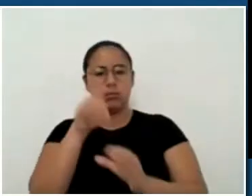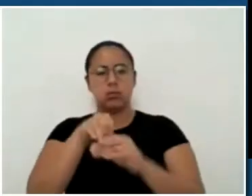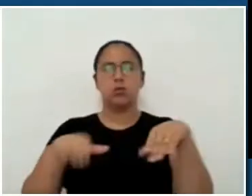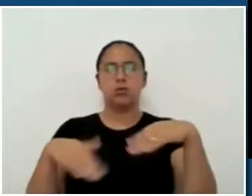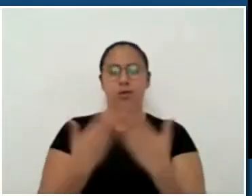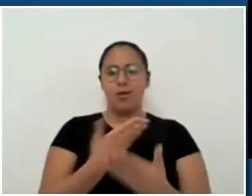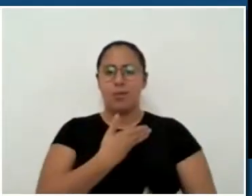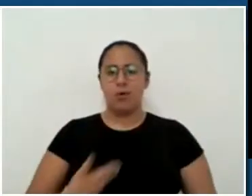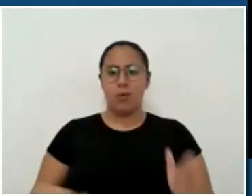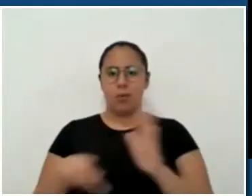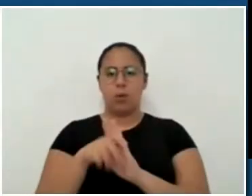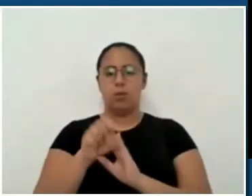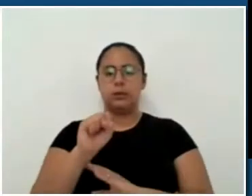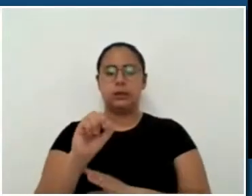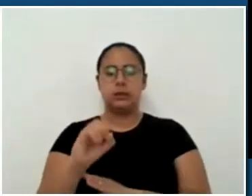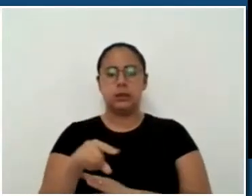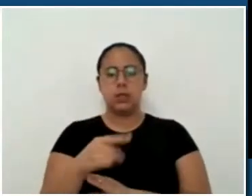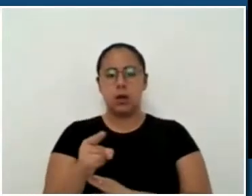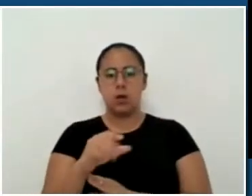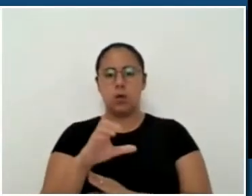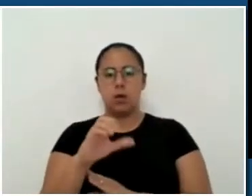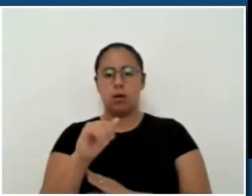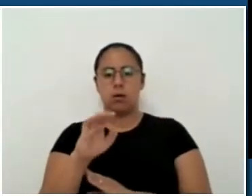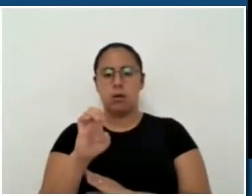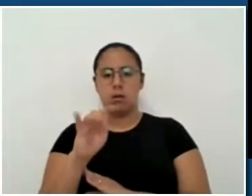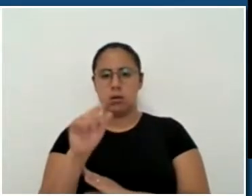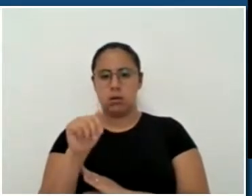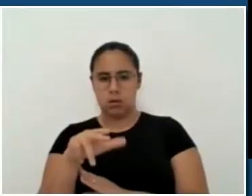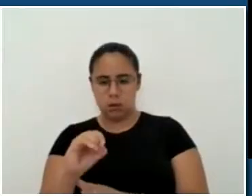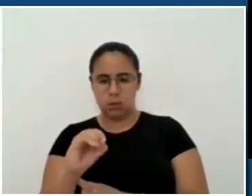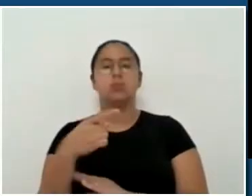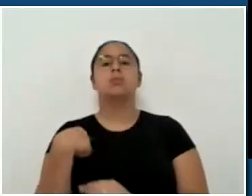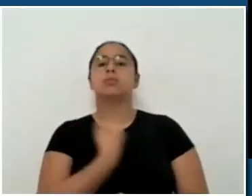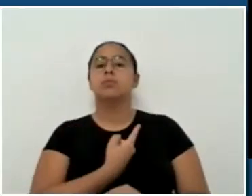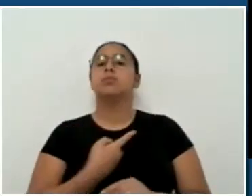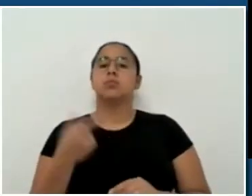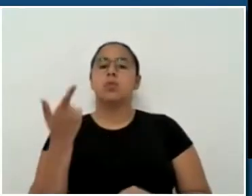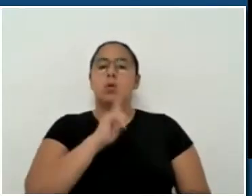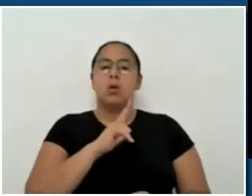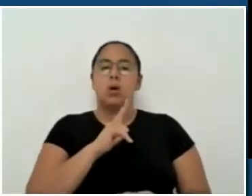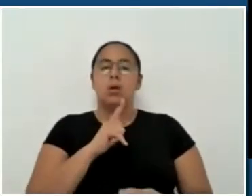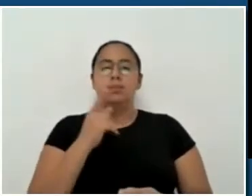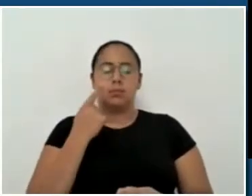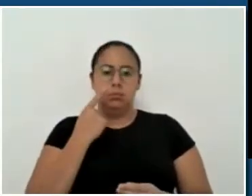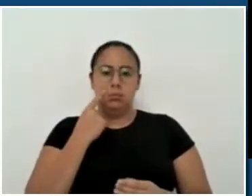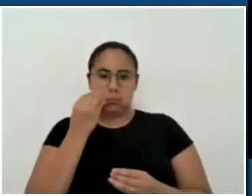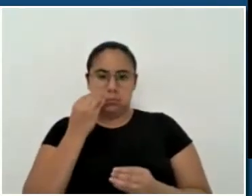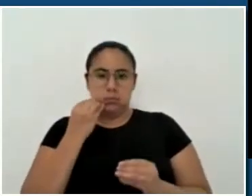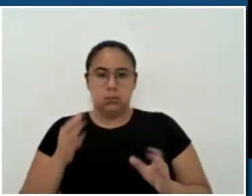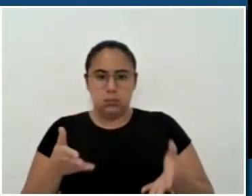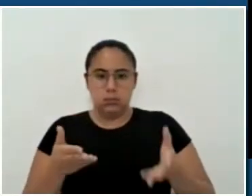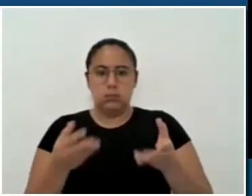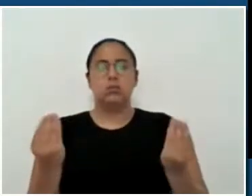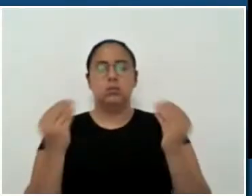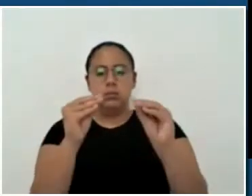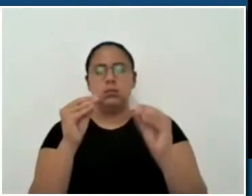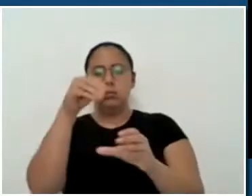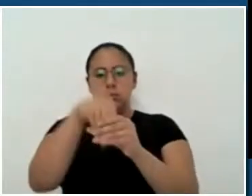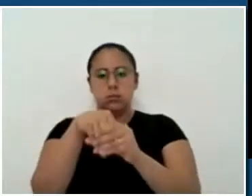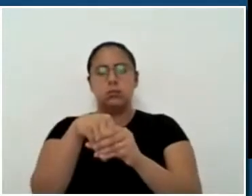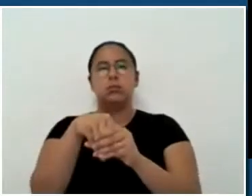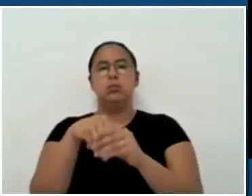São Caetano, e a gente validou o teste do Baron Cohen, eu escrevi para ele,